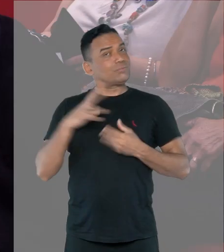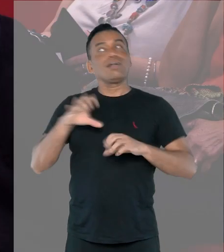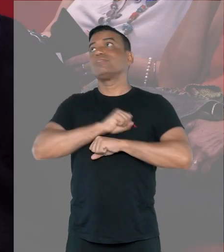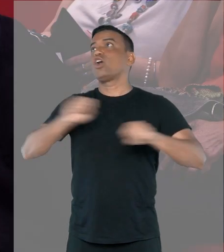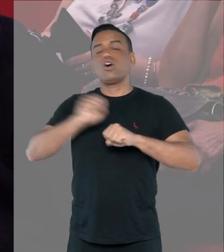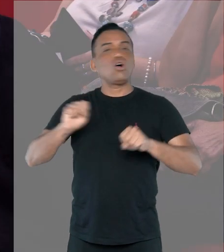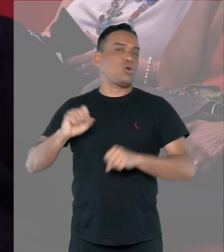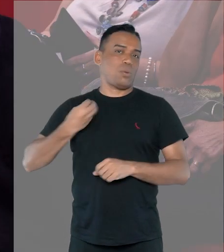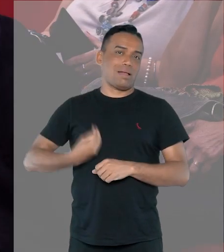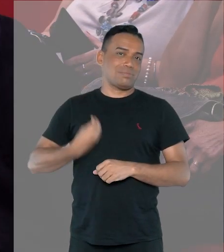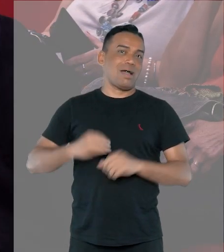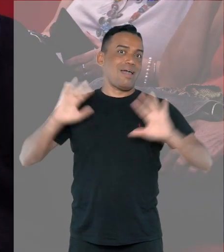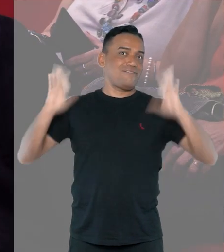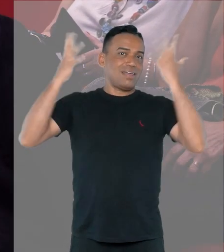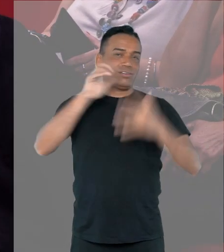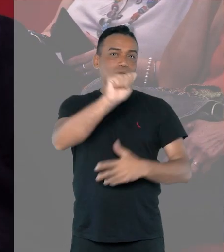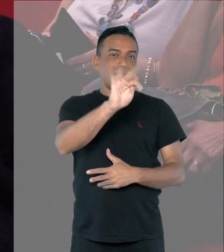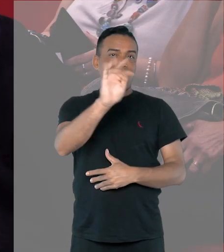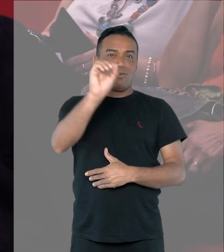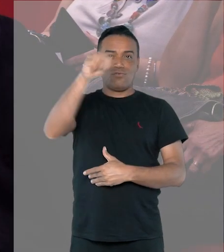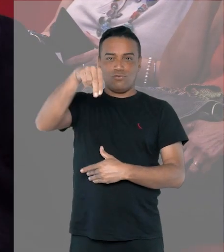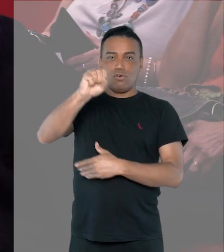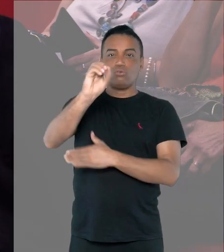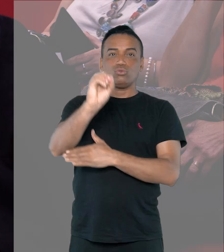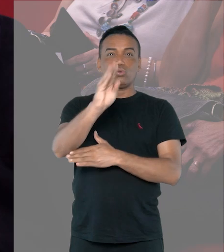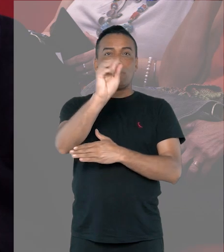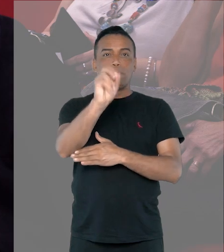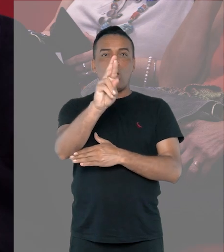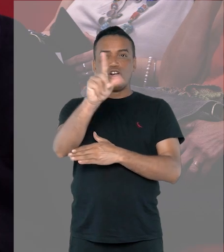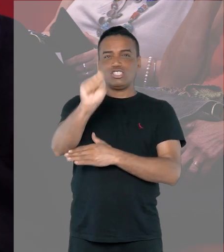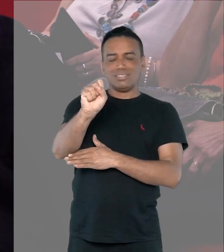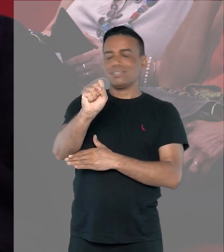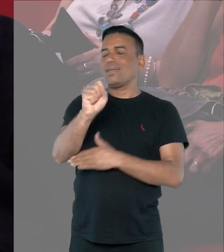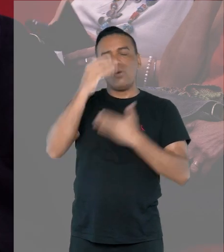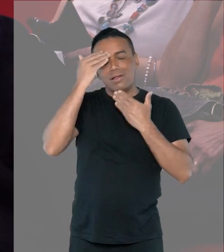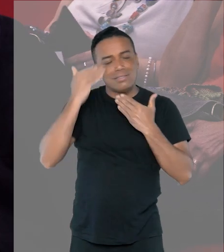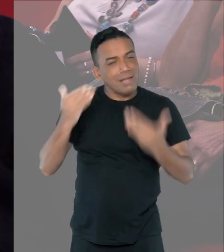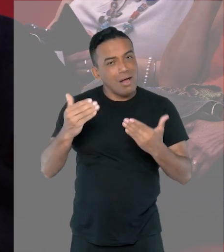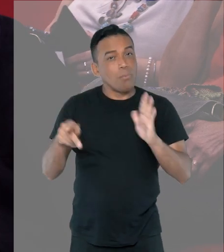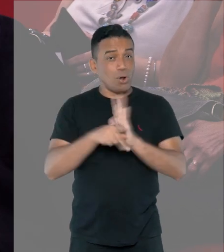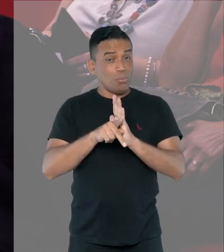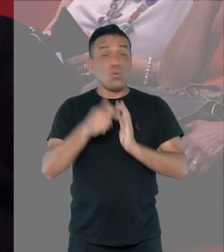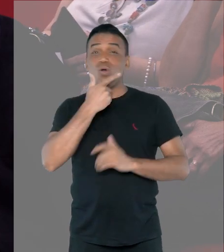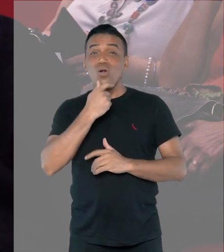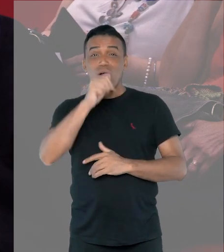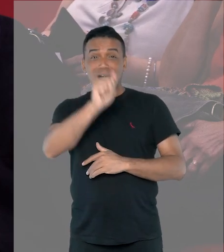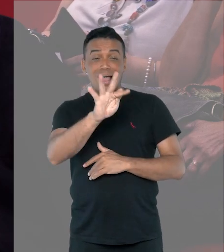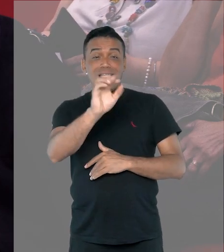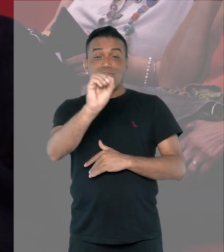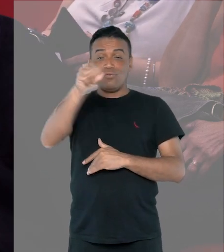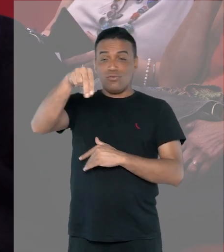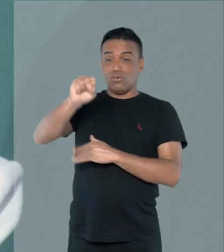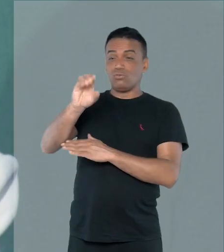eventos do Afonso Borges, faço isso com eles há muitos e muitos anos, e eu tenho uma gratidão muito grande ao Afonso, porque ele estende a mão